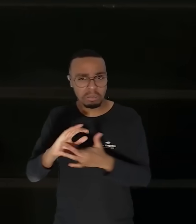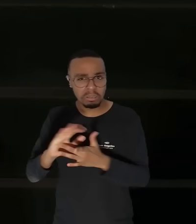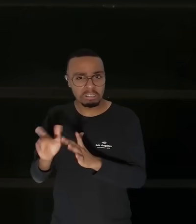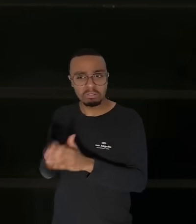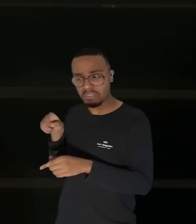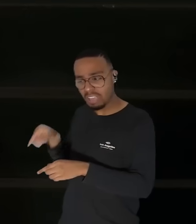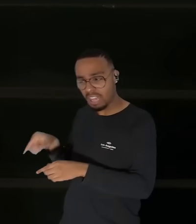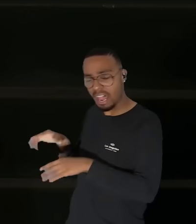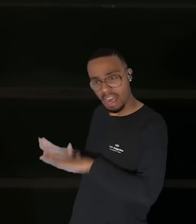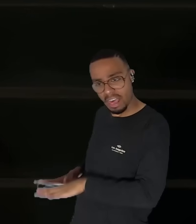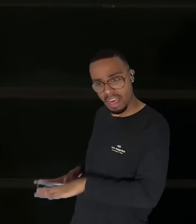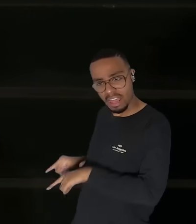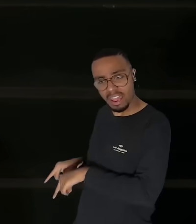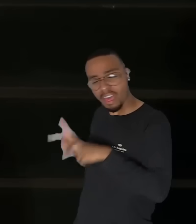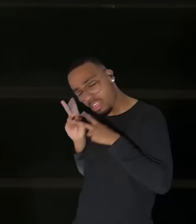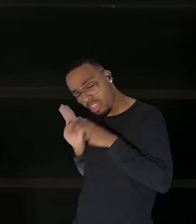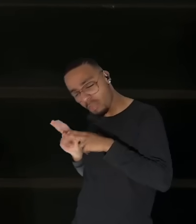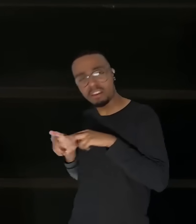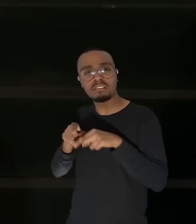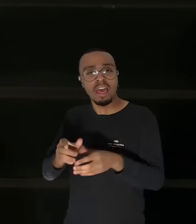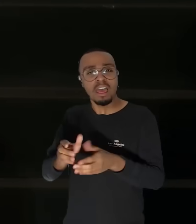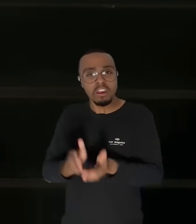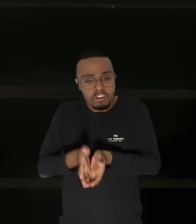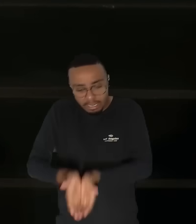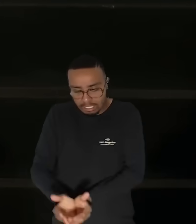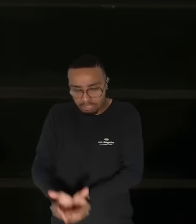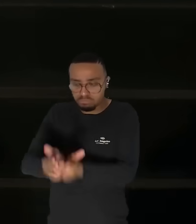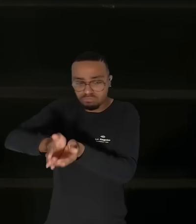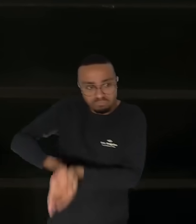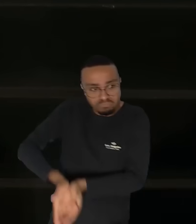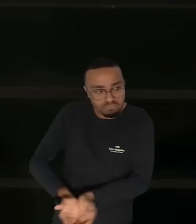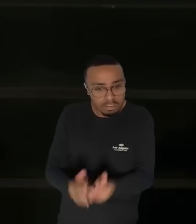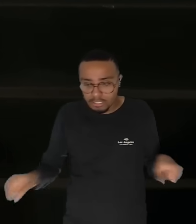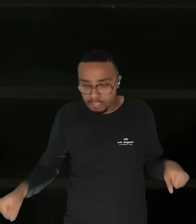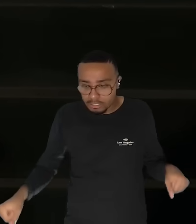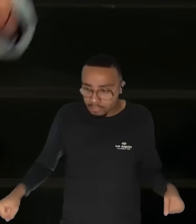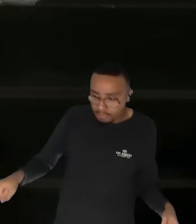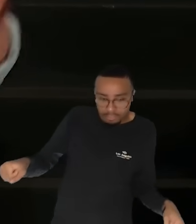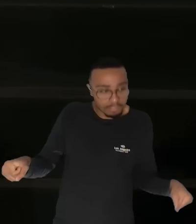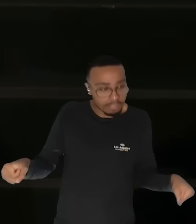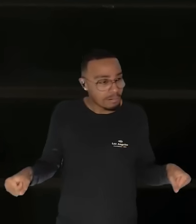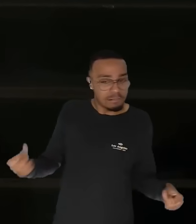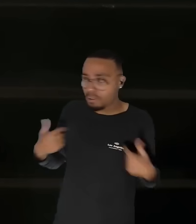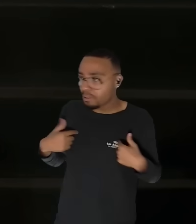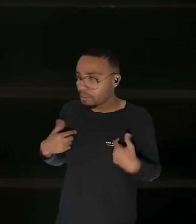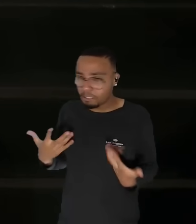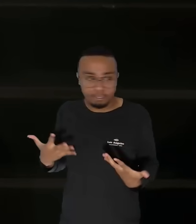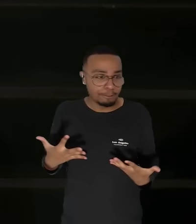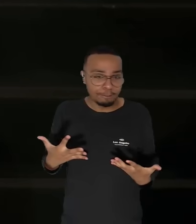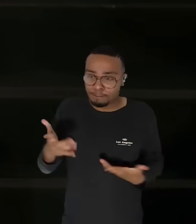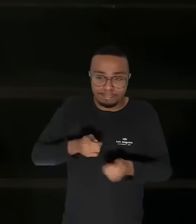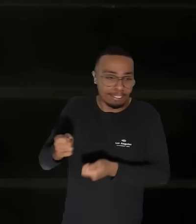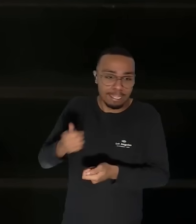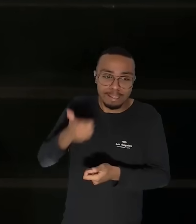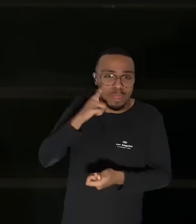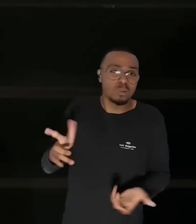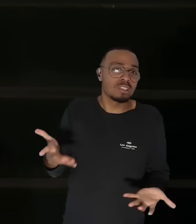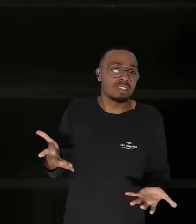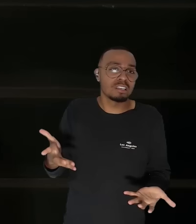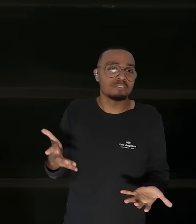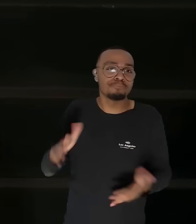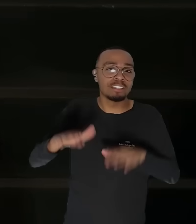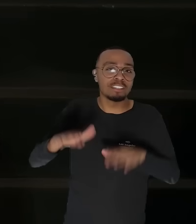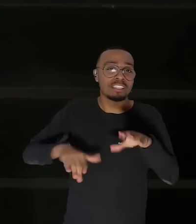para administrar o que está acontecendo. Sim, eu estou na igreja, estou adorando, e não dá para administrar a crise que está acontecendo em